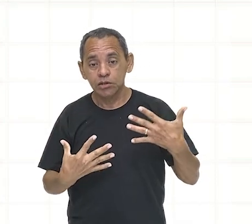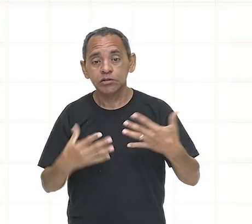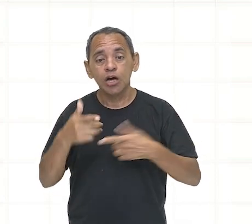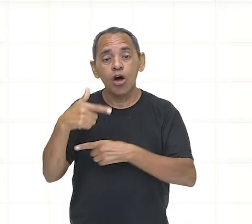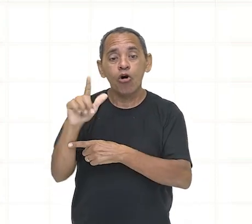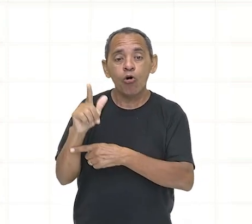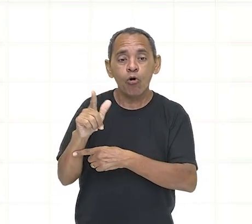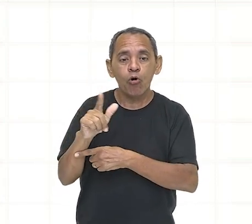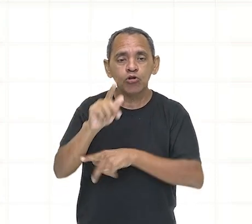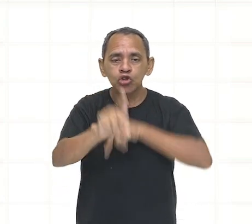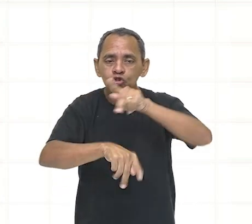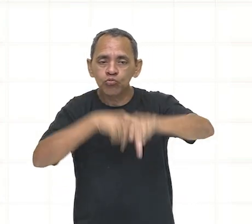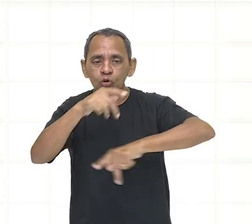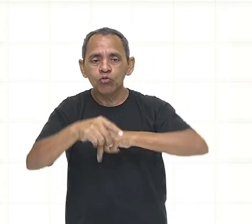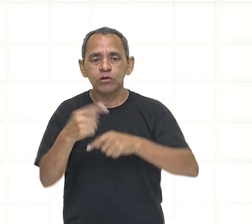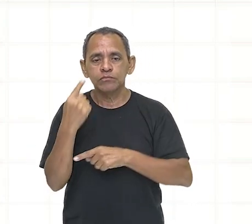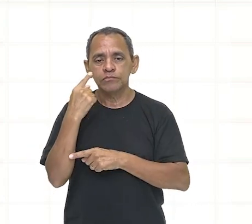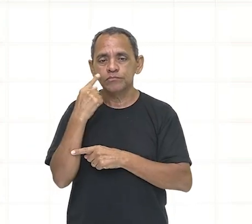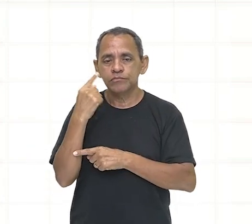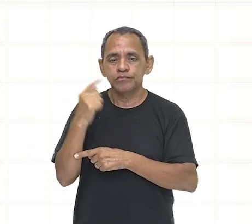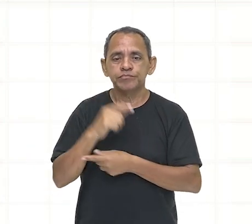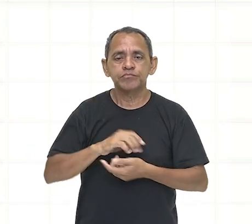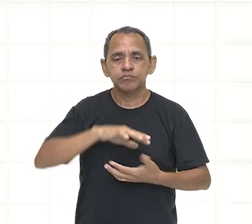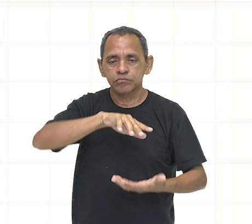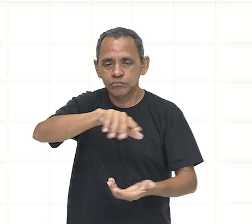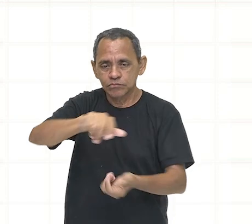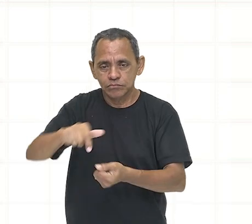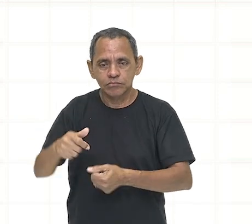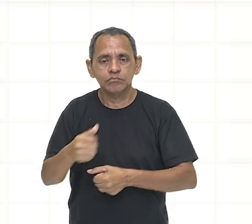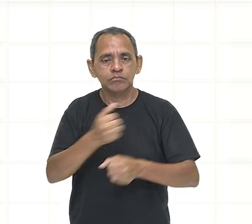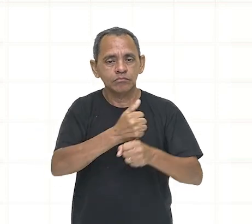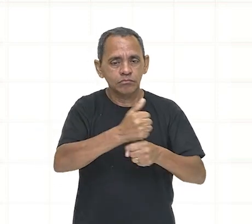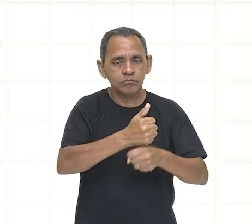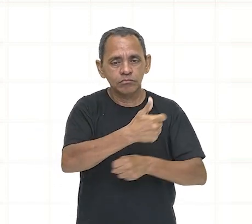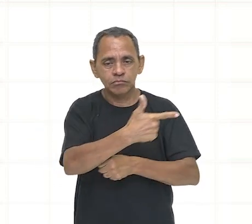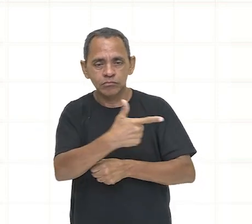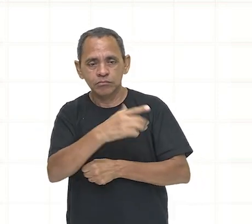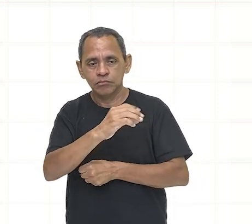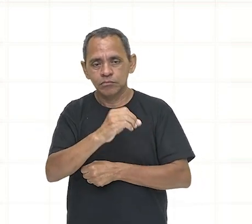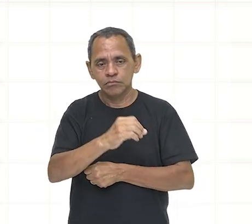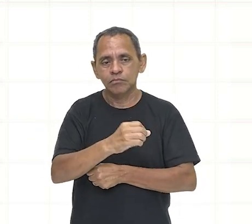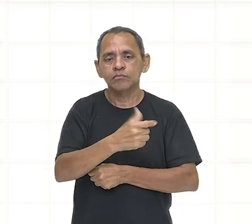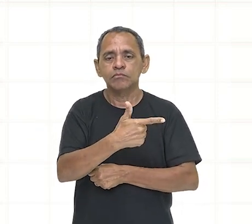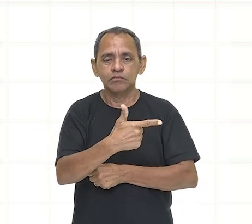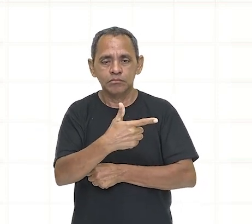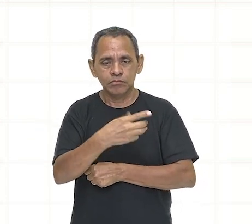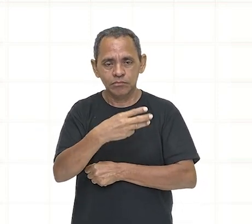populacionais. Nós temos aí a população mundial em 2023 era de